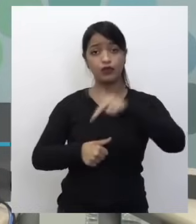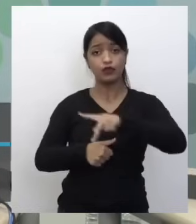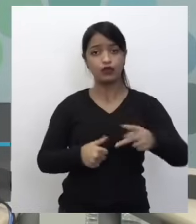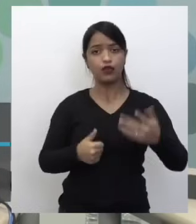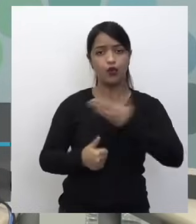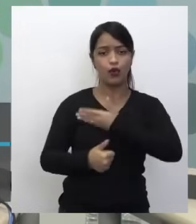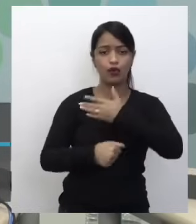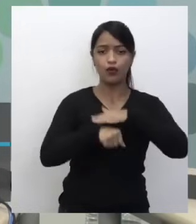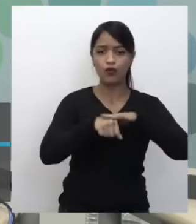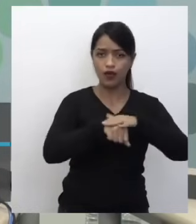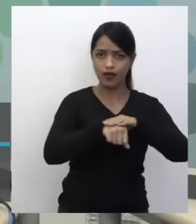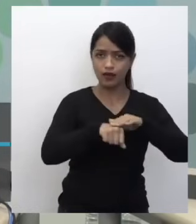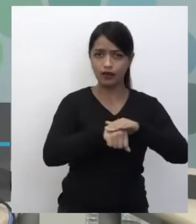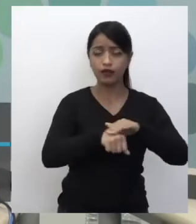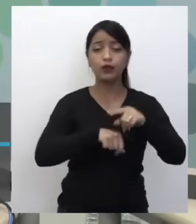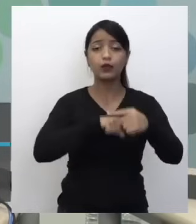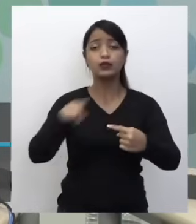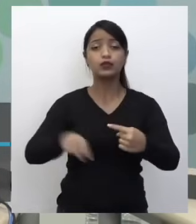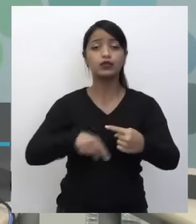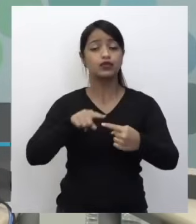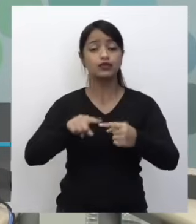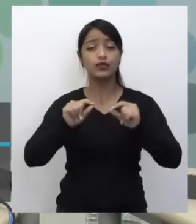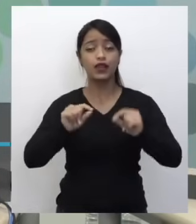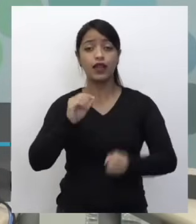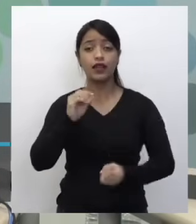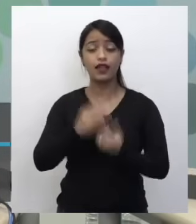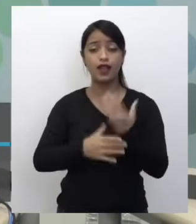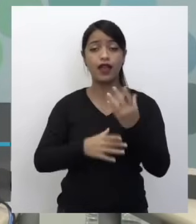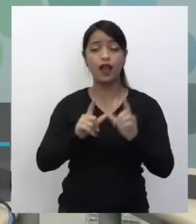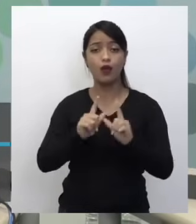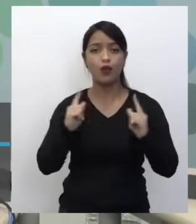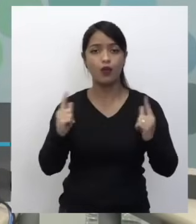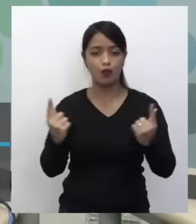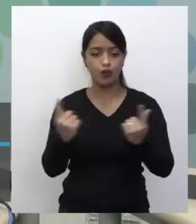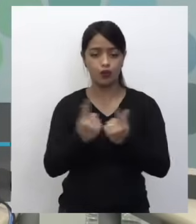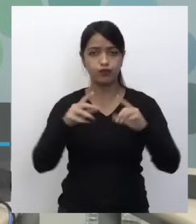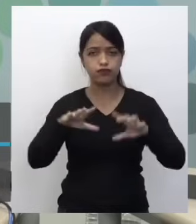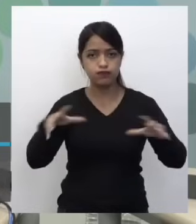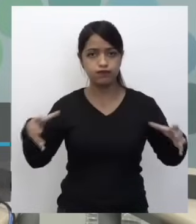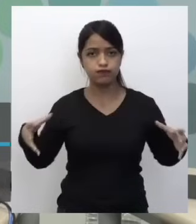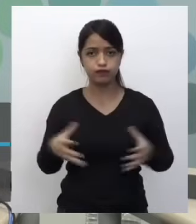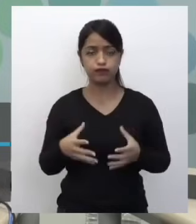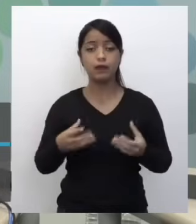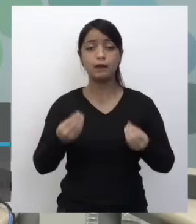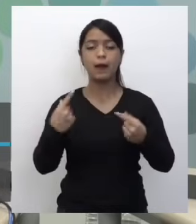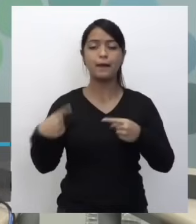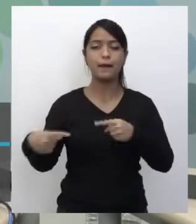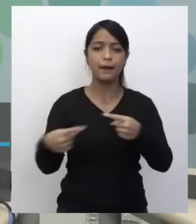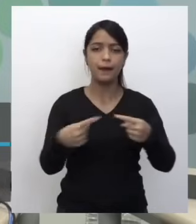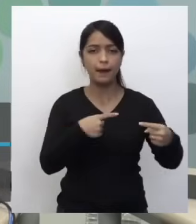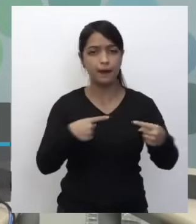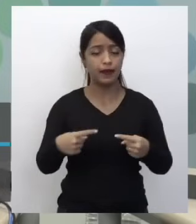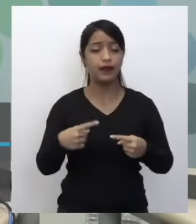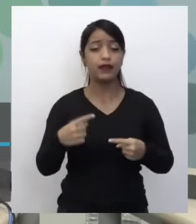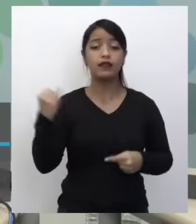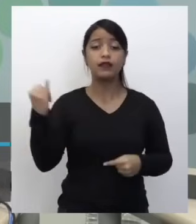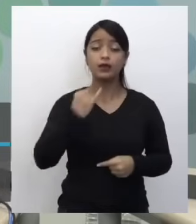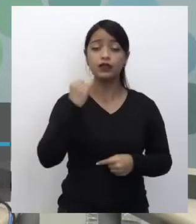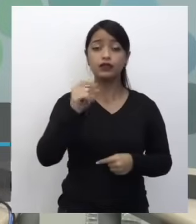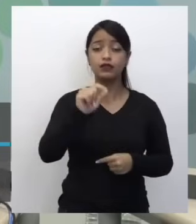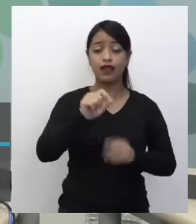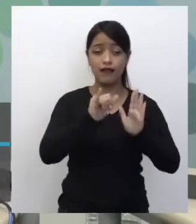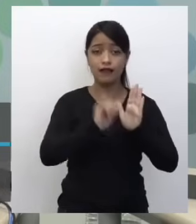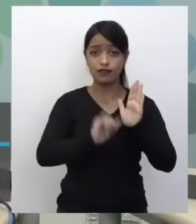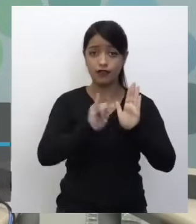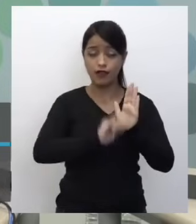um grupo, né, para as discussões. É importante que vocês tenham acesso aí junto ao professor, ao edital,